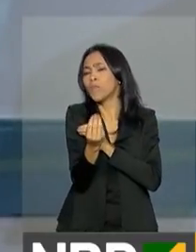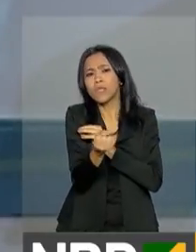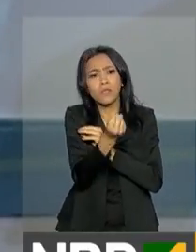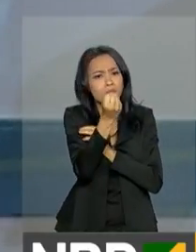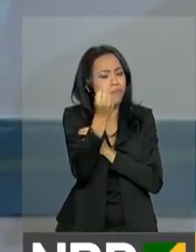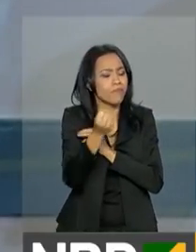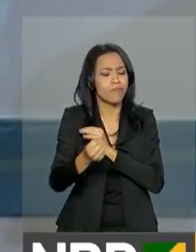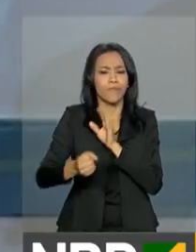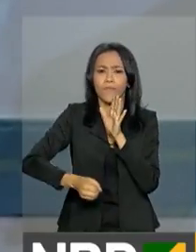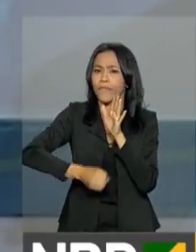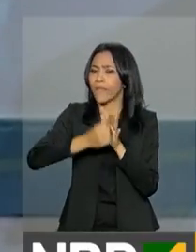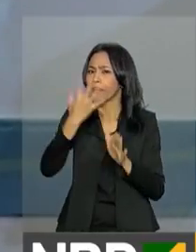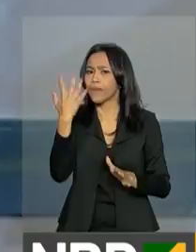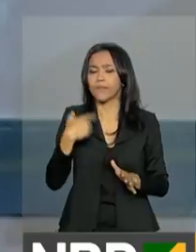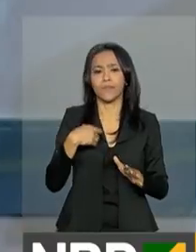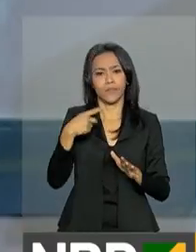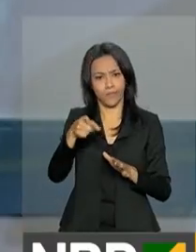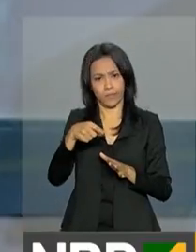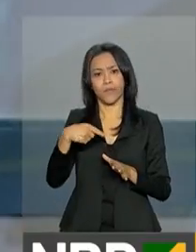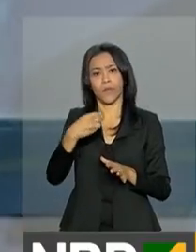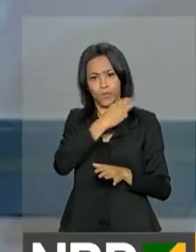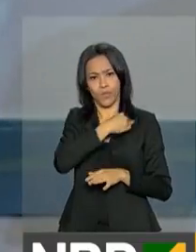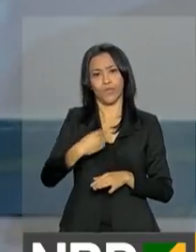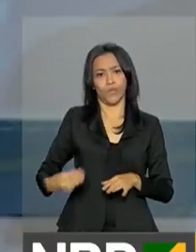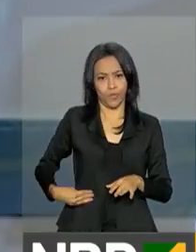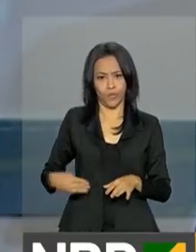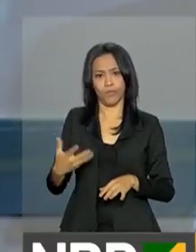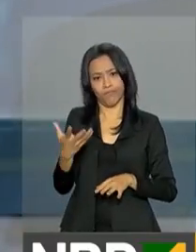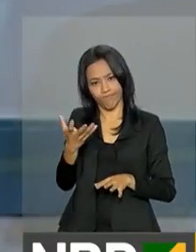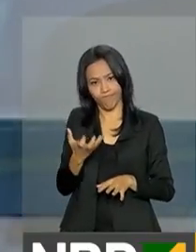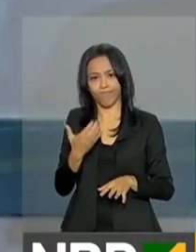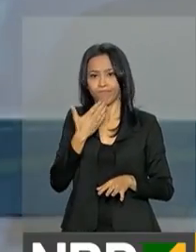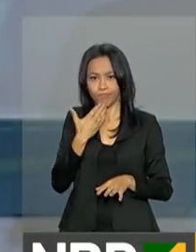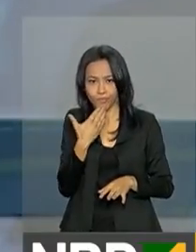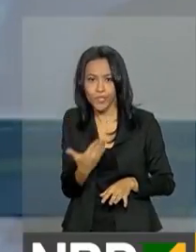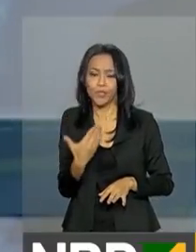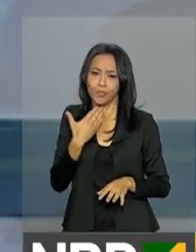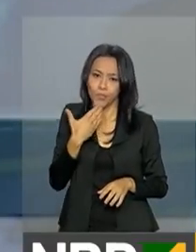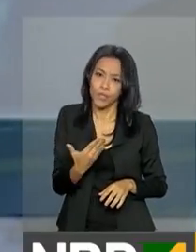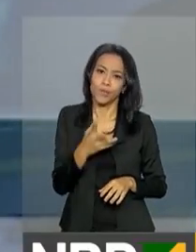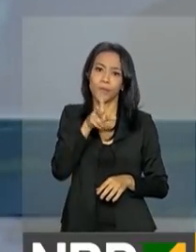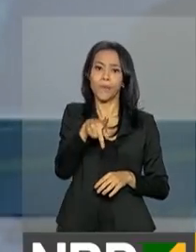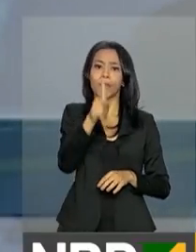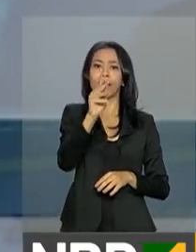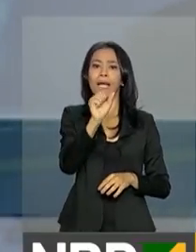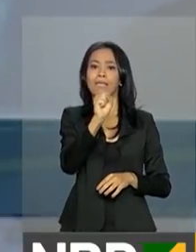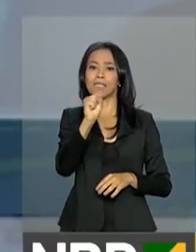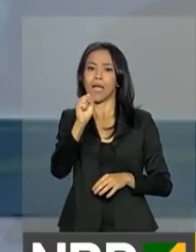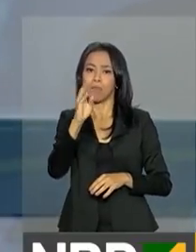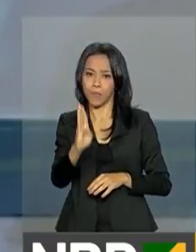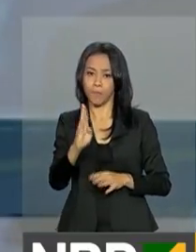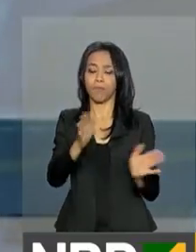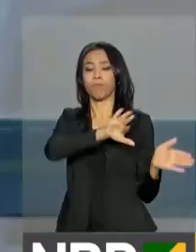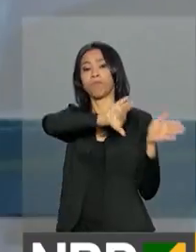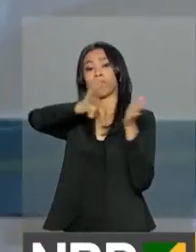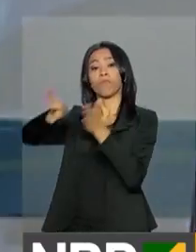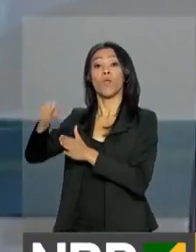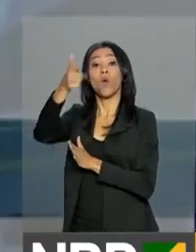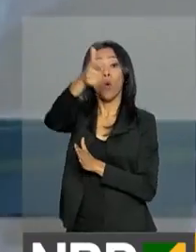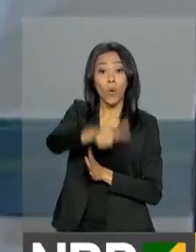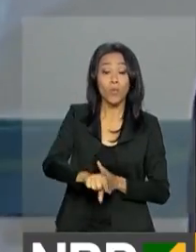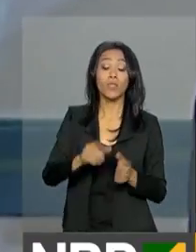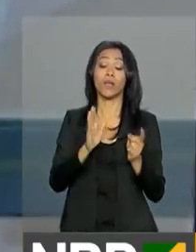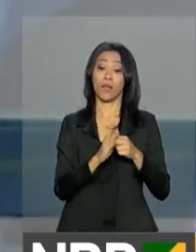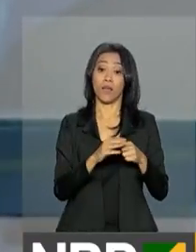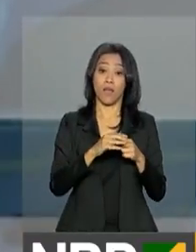nosso ministro Kassab. E também, convenhamos, nós temos promovido a migração das rádios AM